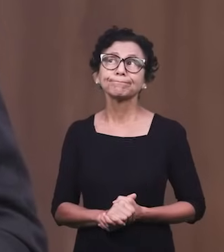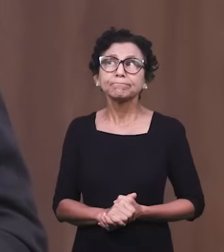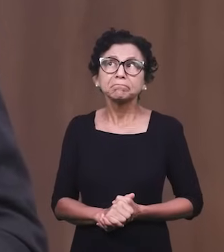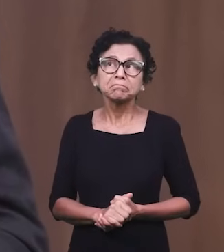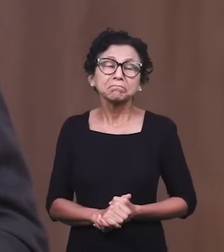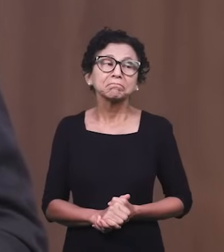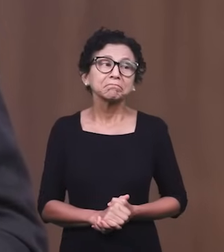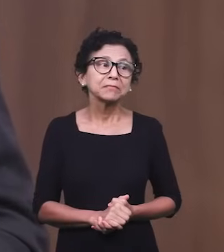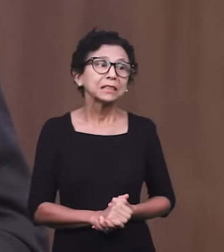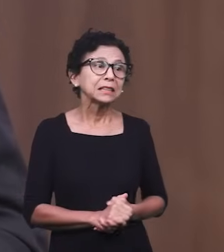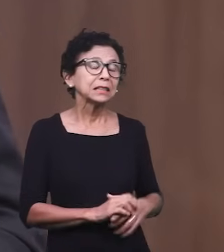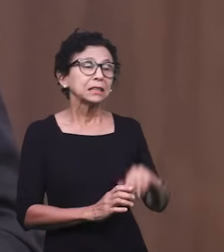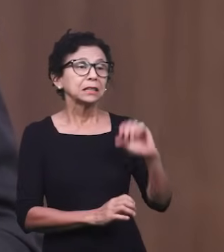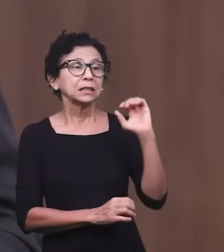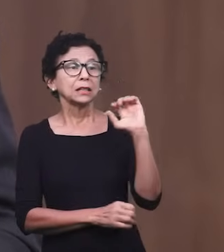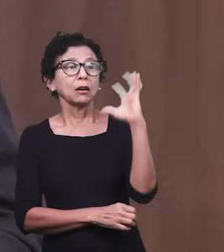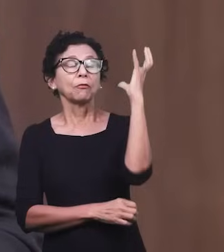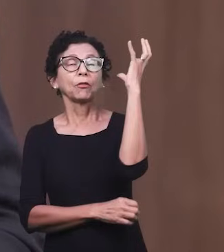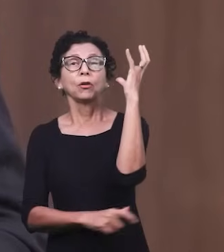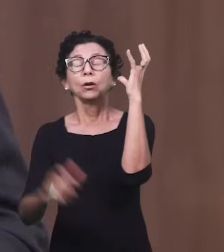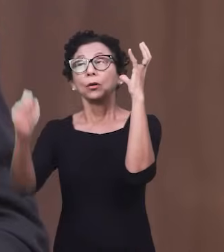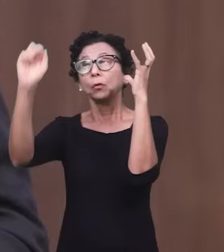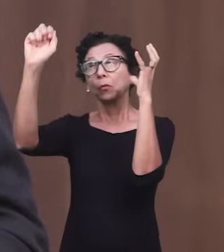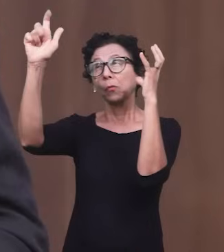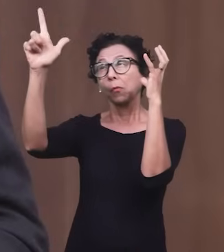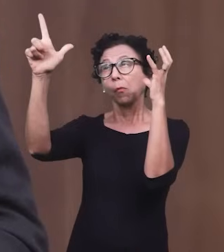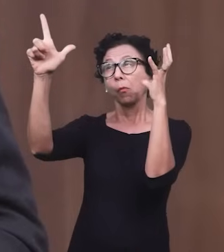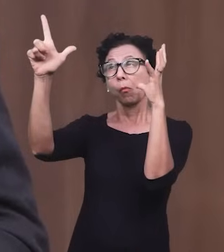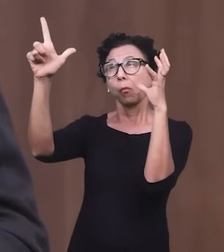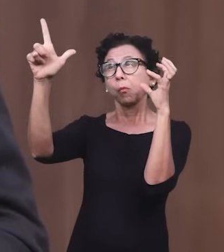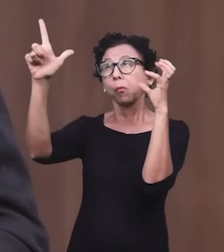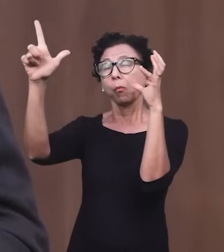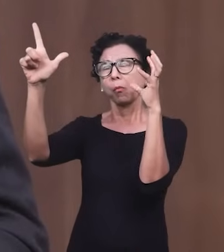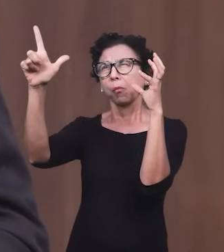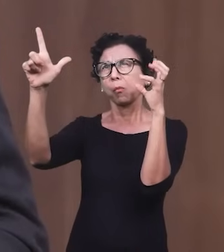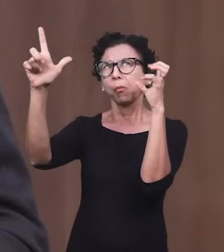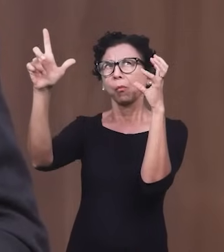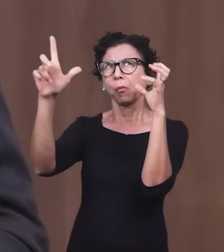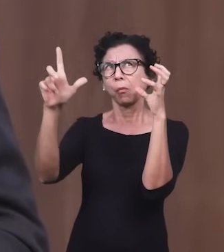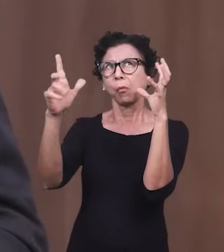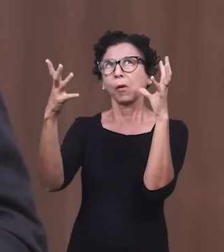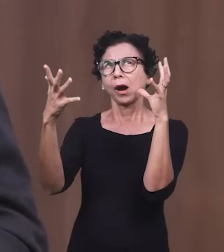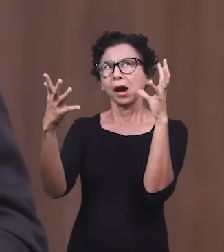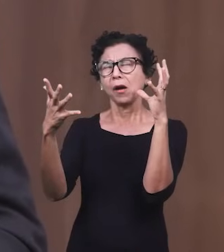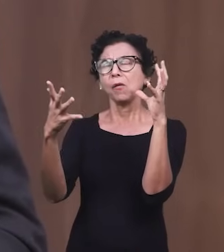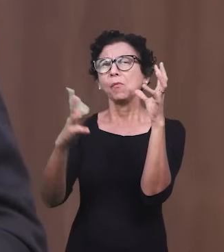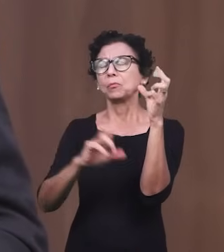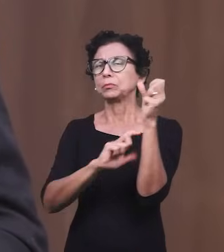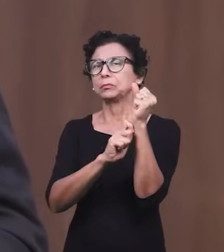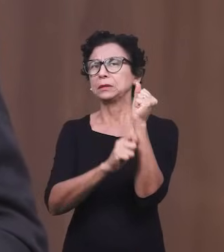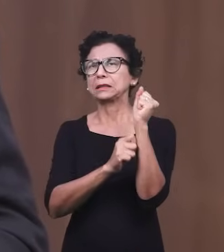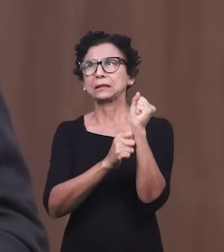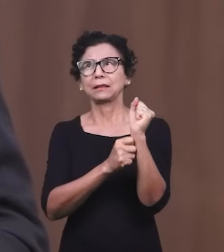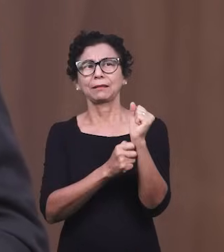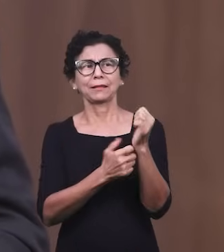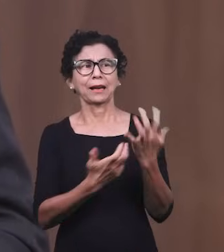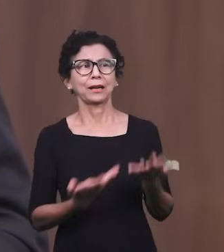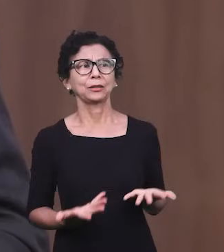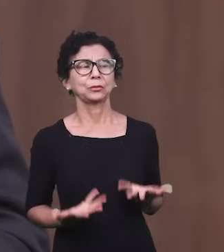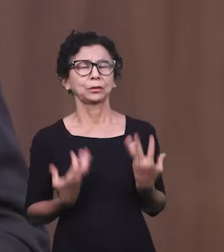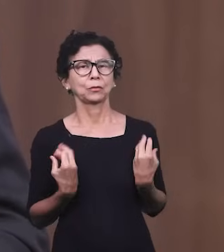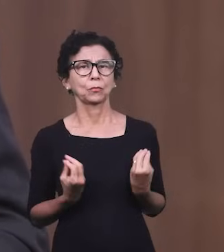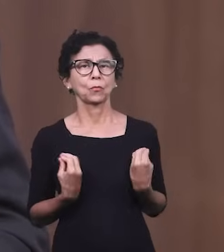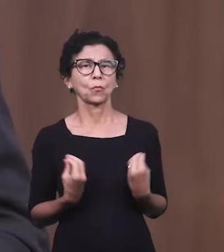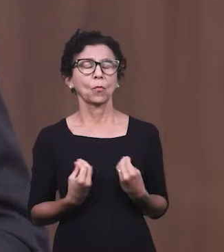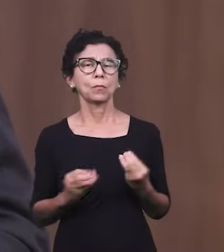um mistério vou observar todas as equações bioquímicas né para resultar nos produtos provenientes